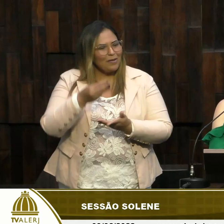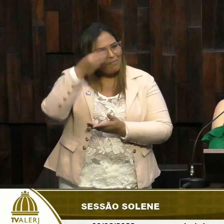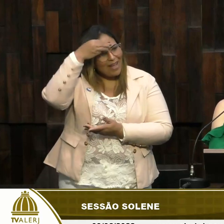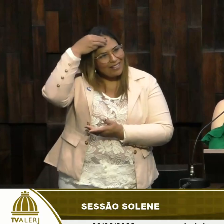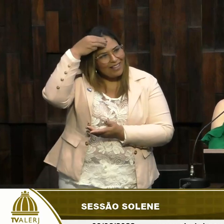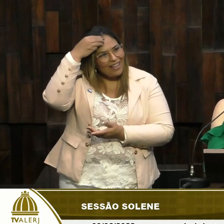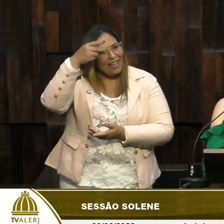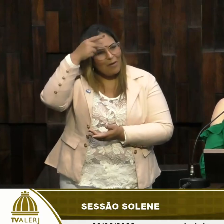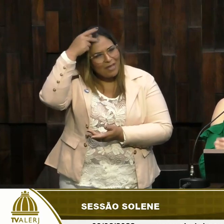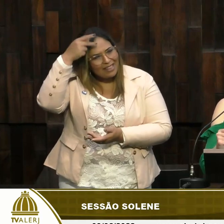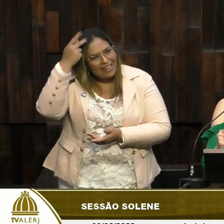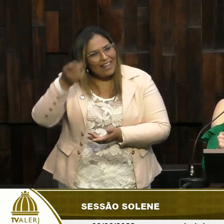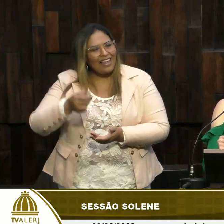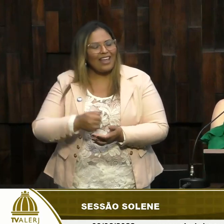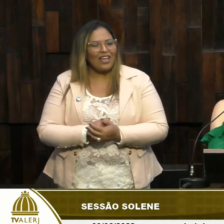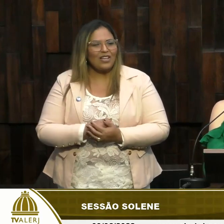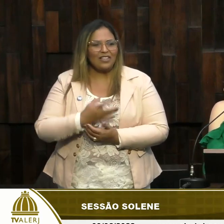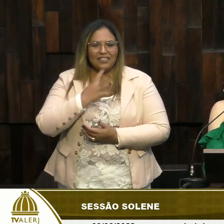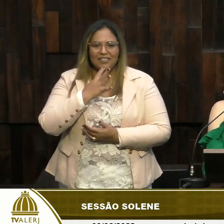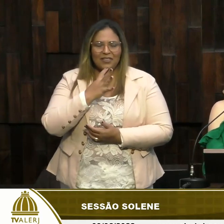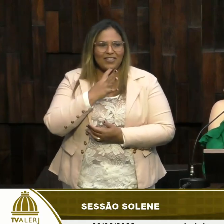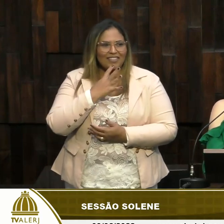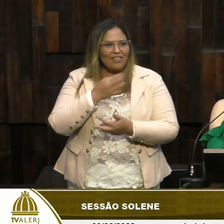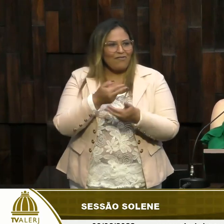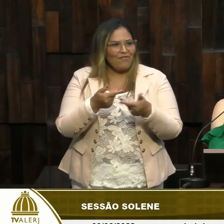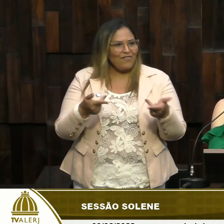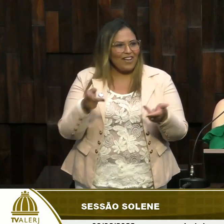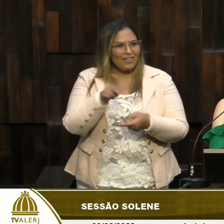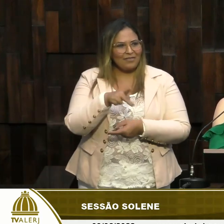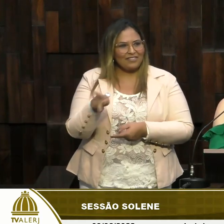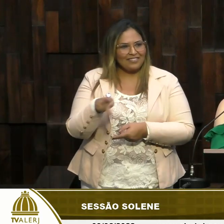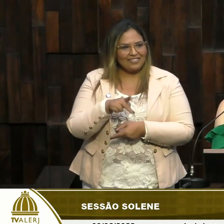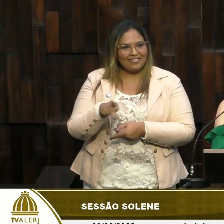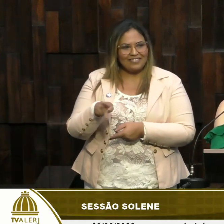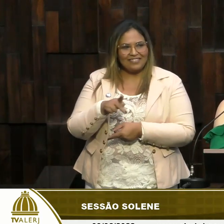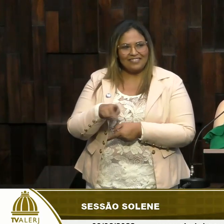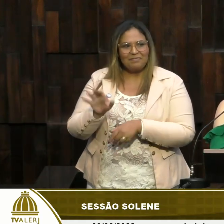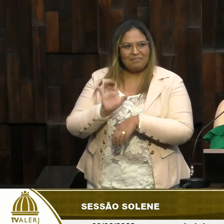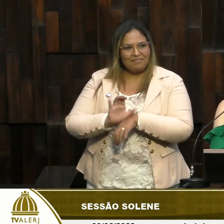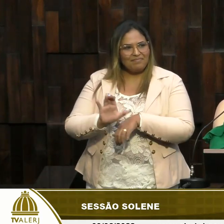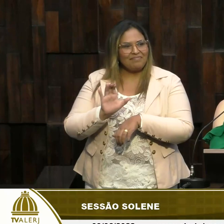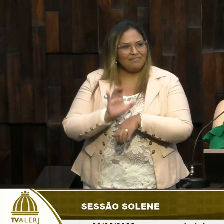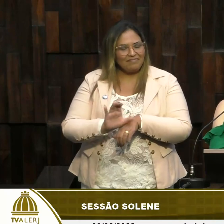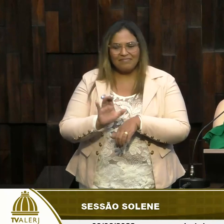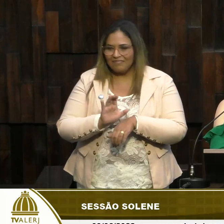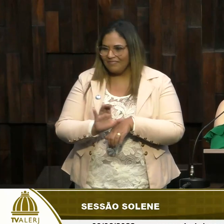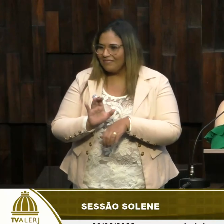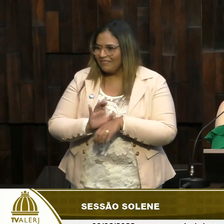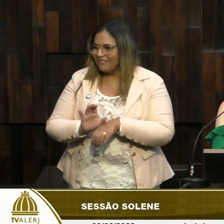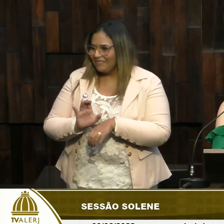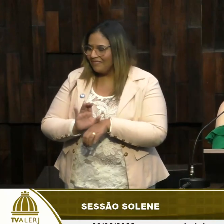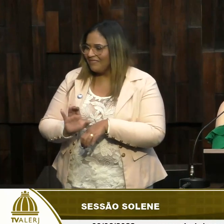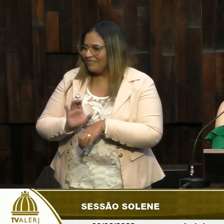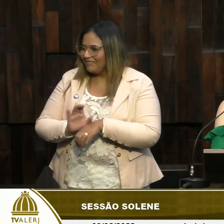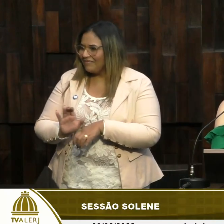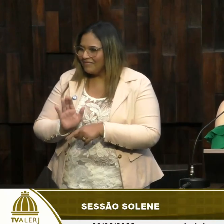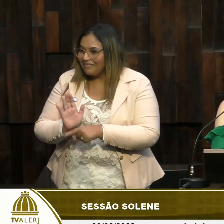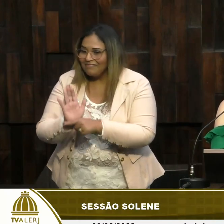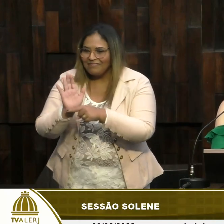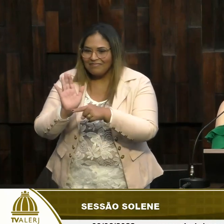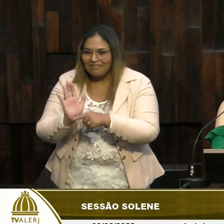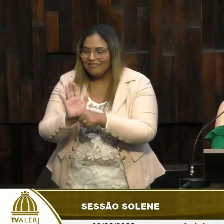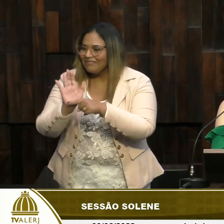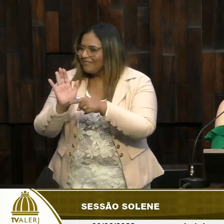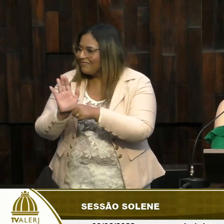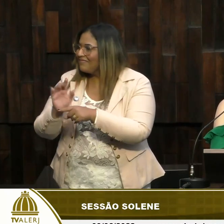suas madrinhas. Eu conheço muito professor de cursinho. E a gente adota vocês, porque, na verdade, vocês são muito